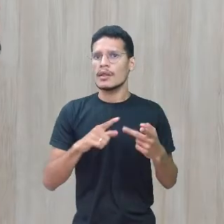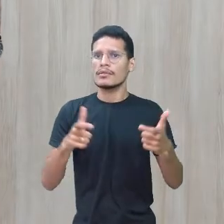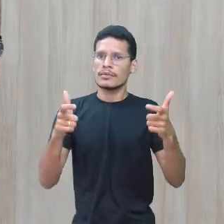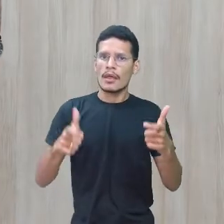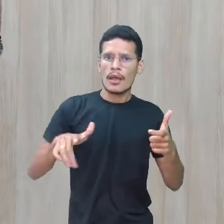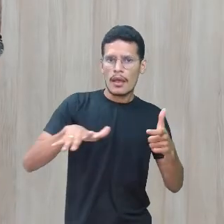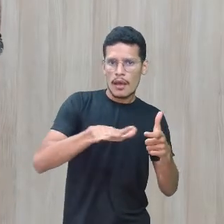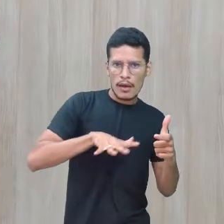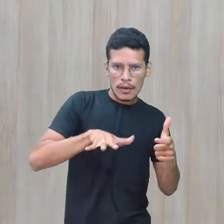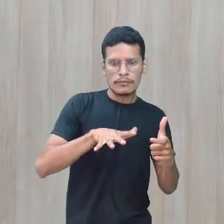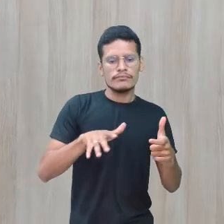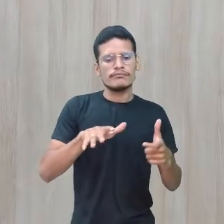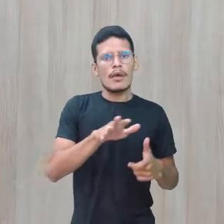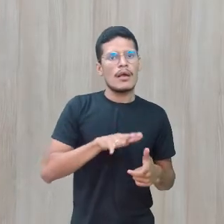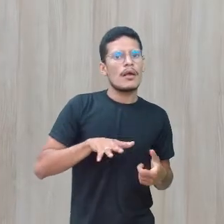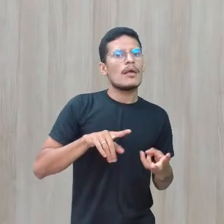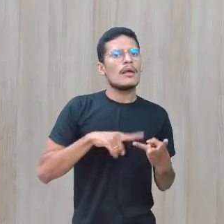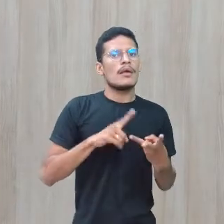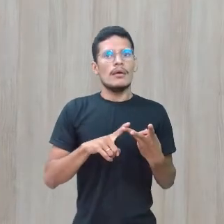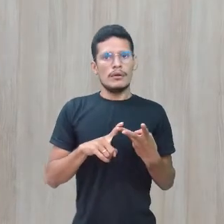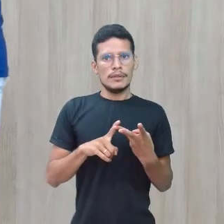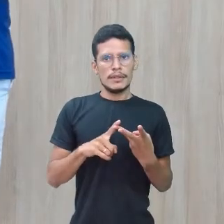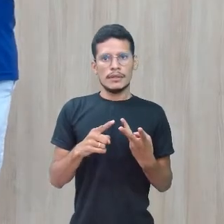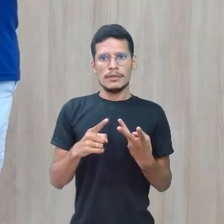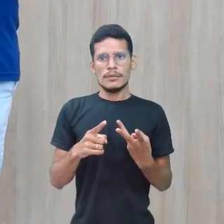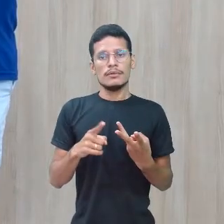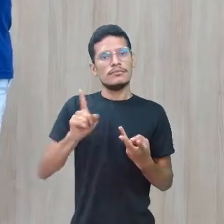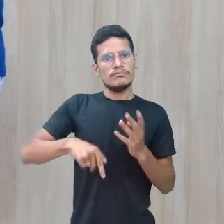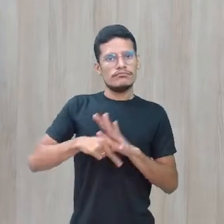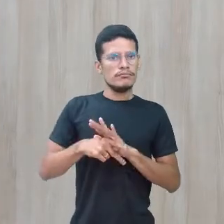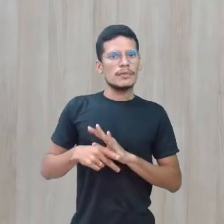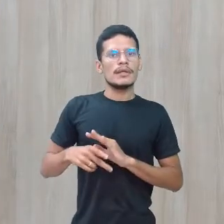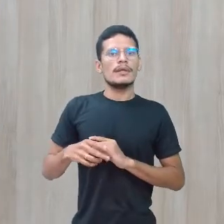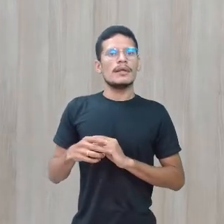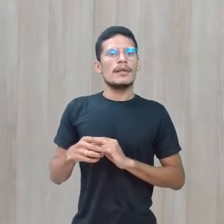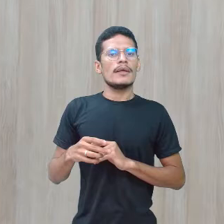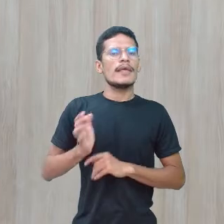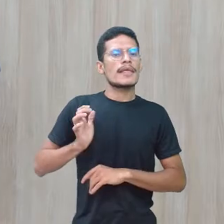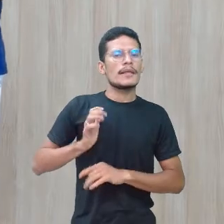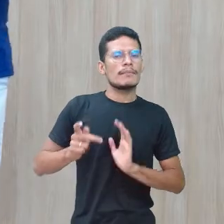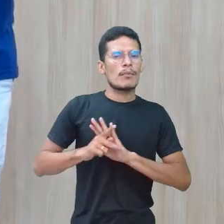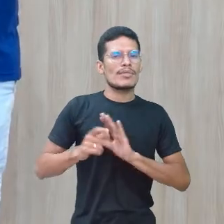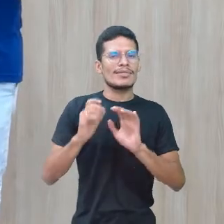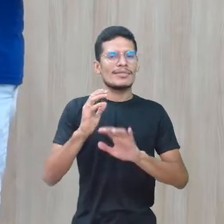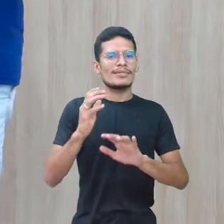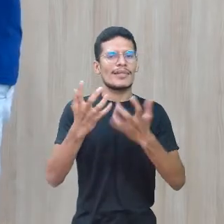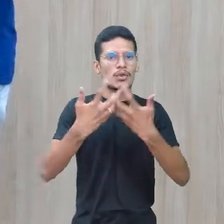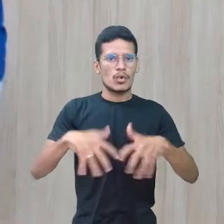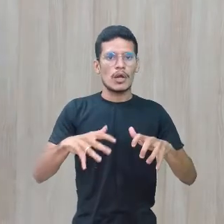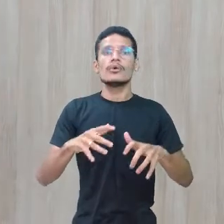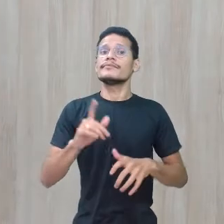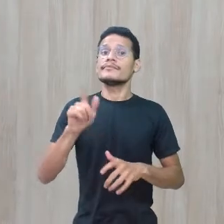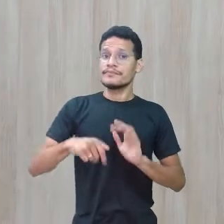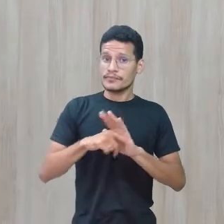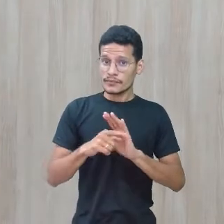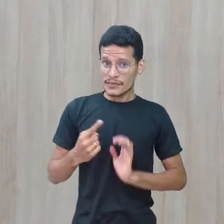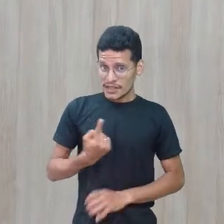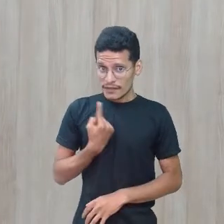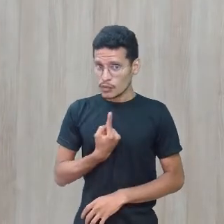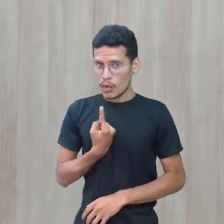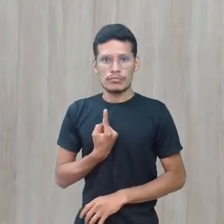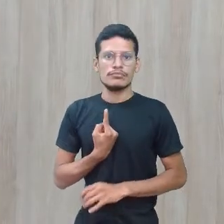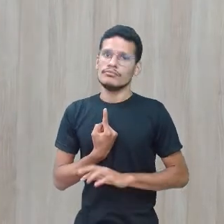riquezas naturais. Aquilo ali deixaria de ser uma propriedade individual e passaria a ter